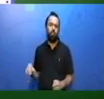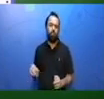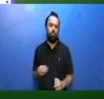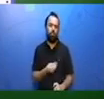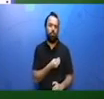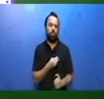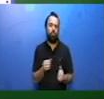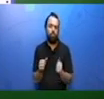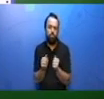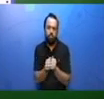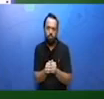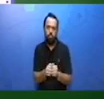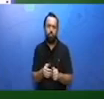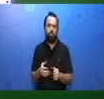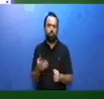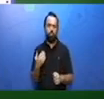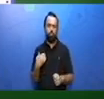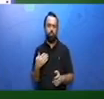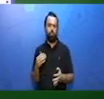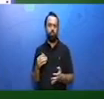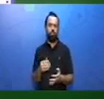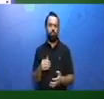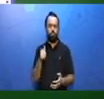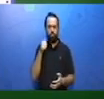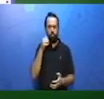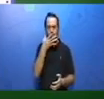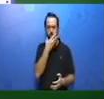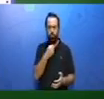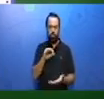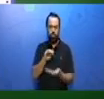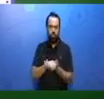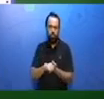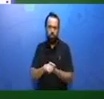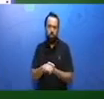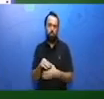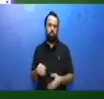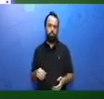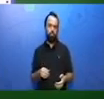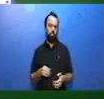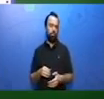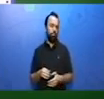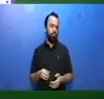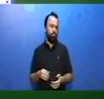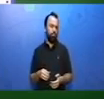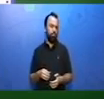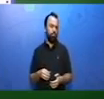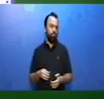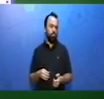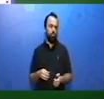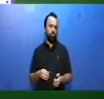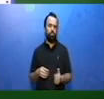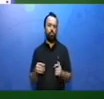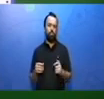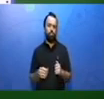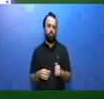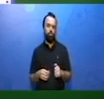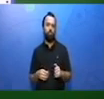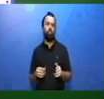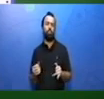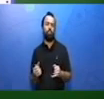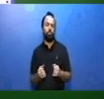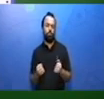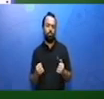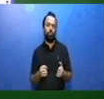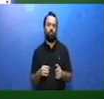com o Júlio, meu marido, como passarinhos em gaiola. Várias carrocinhas de padeiro